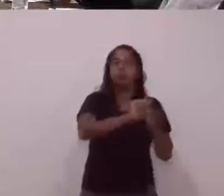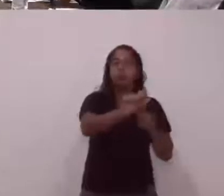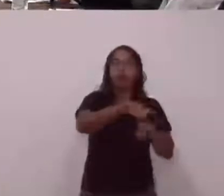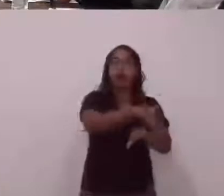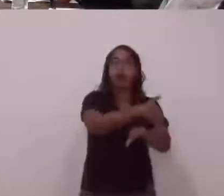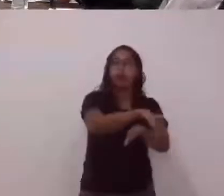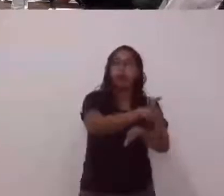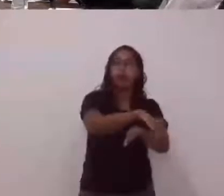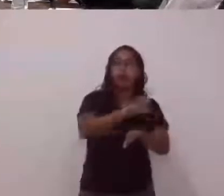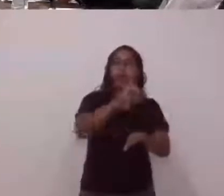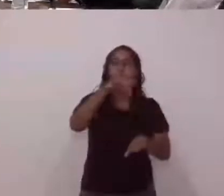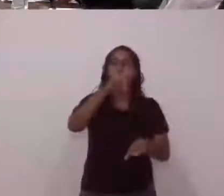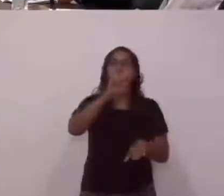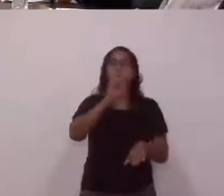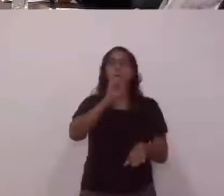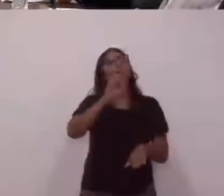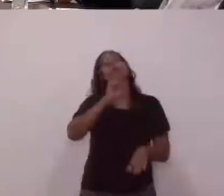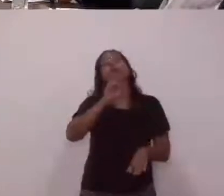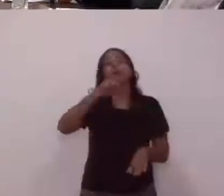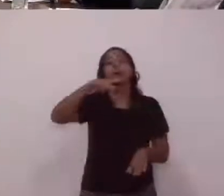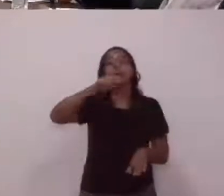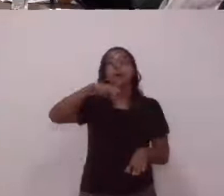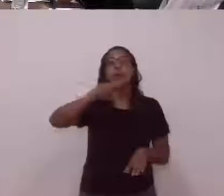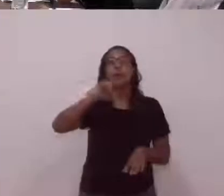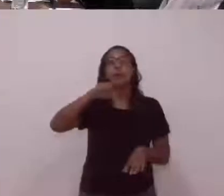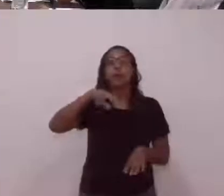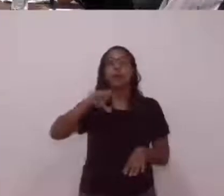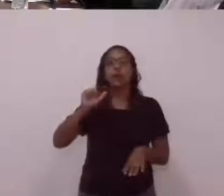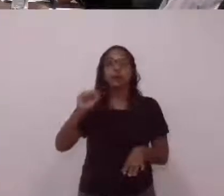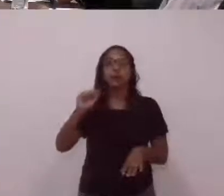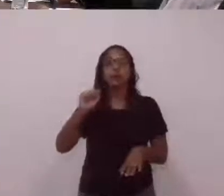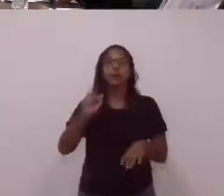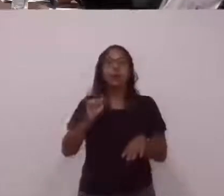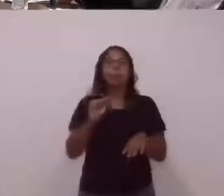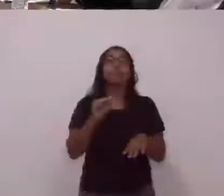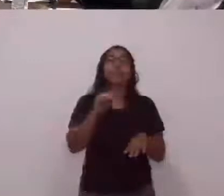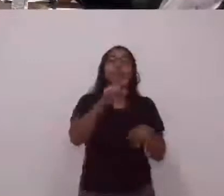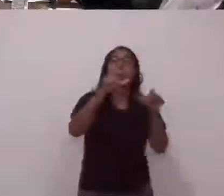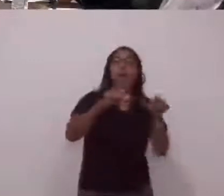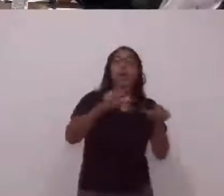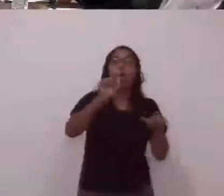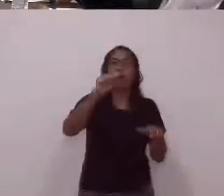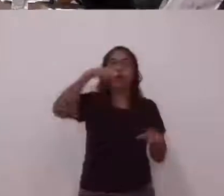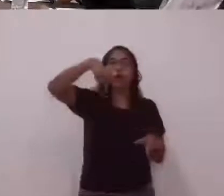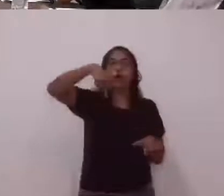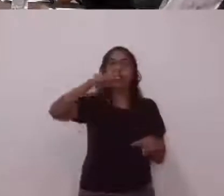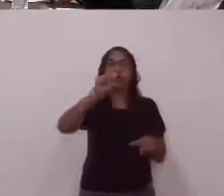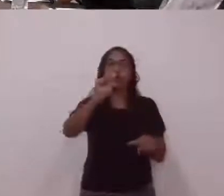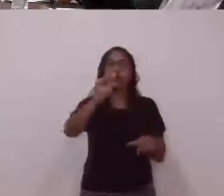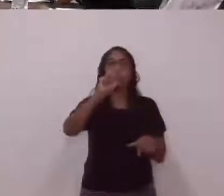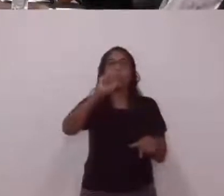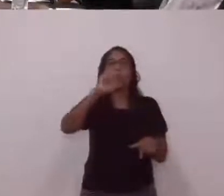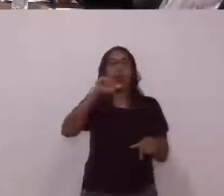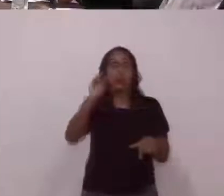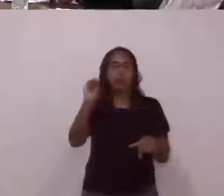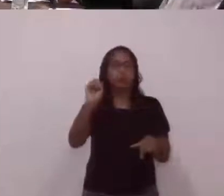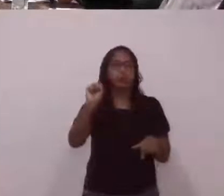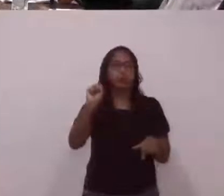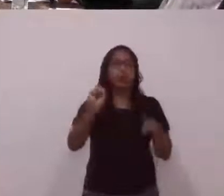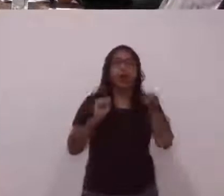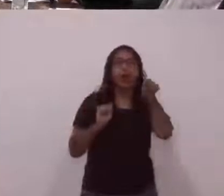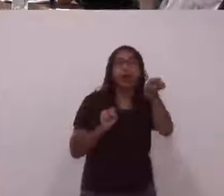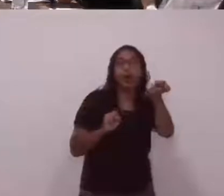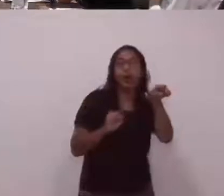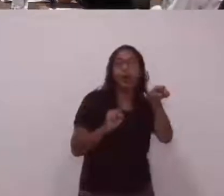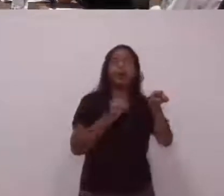na Avenida Independência, número 5.833, Residencial Aquário, Vinhedo, São Paulo, sob matrícula número